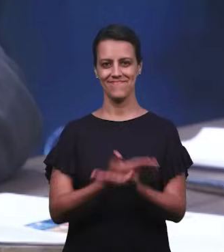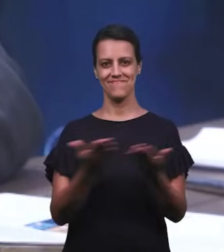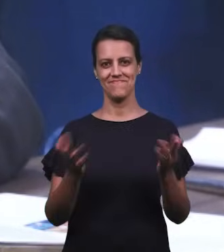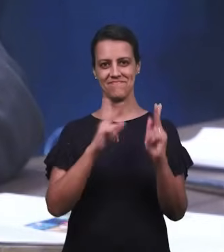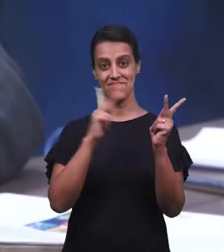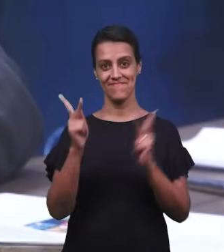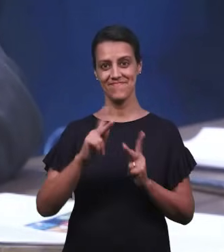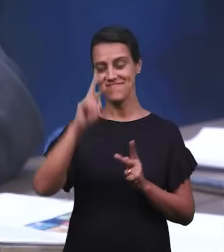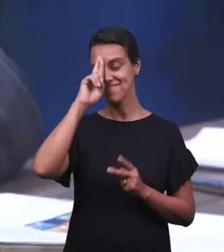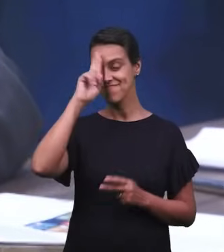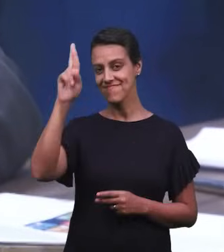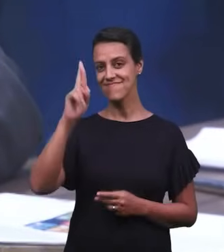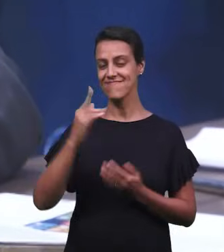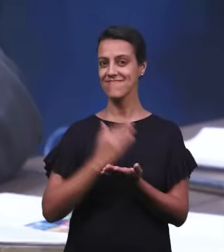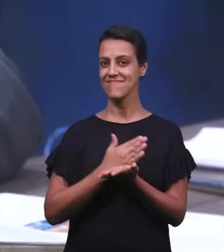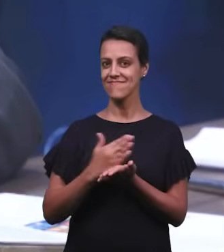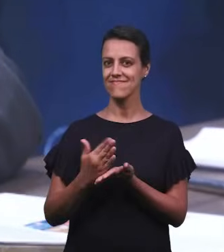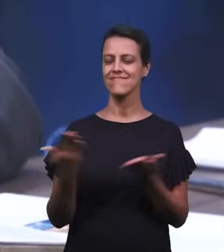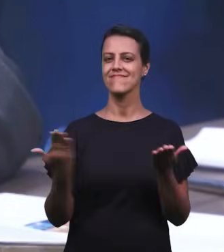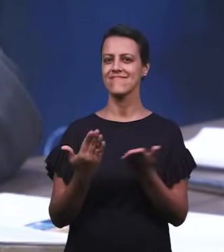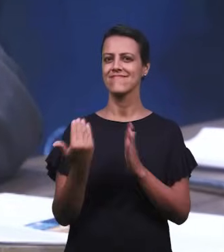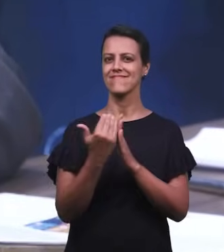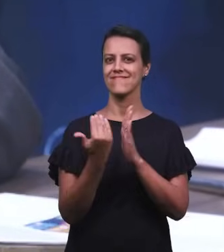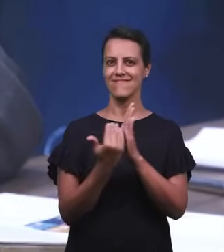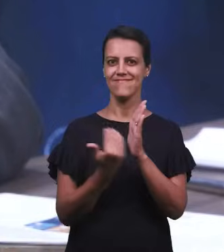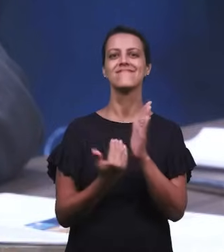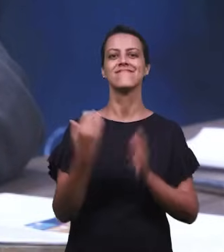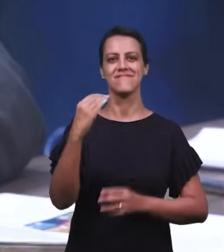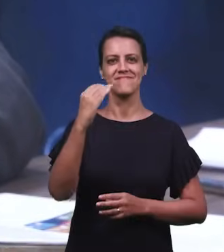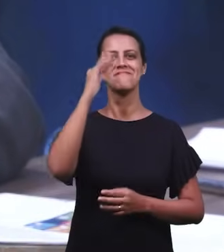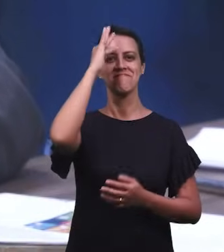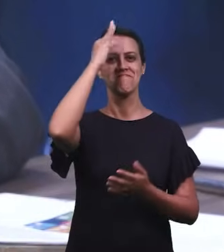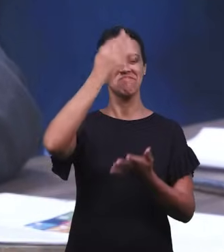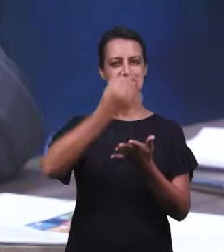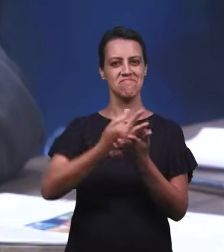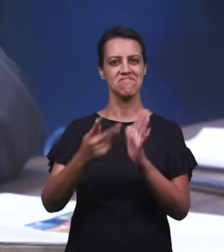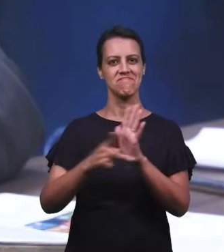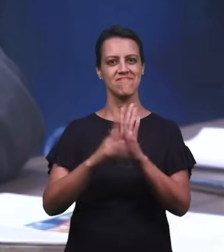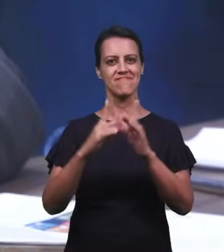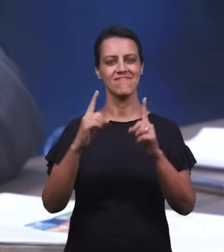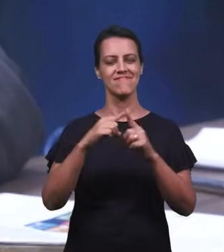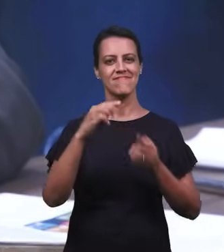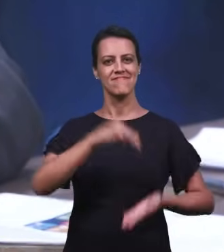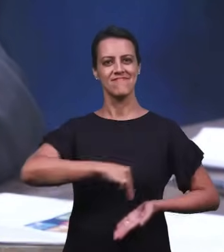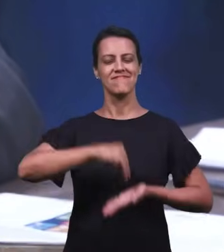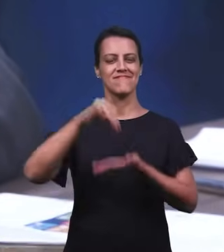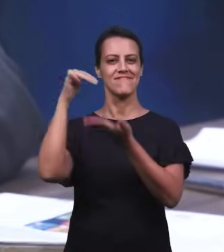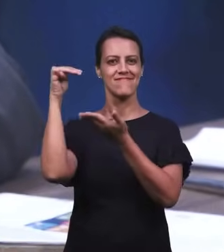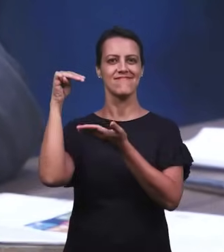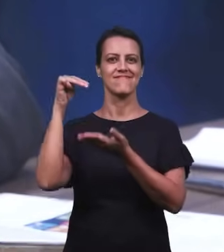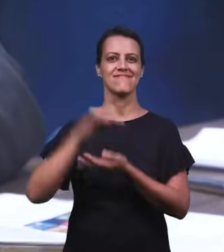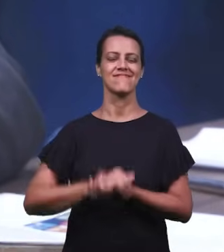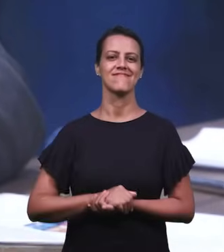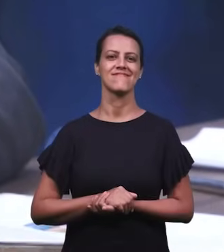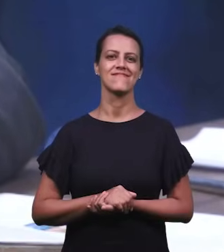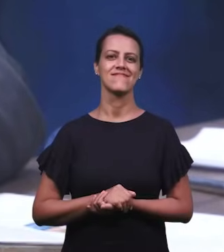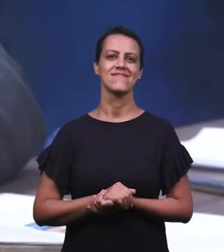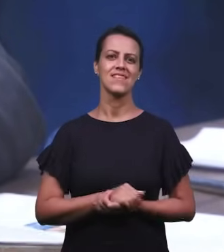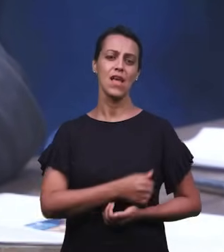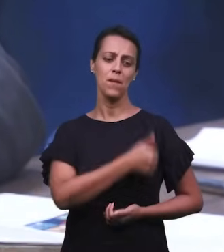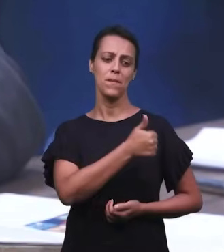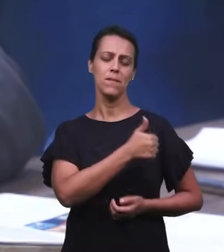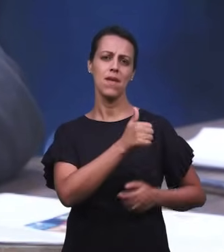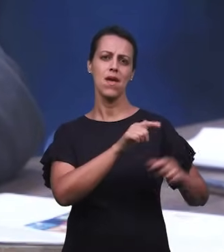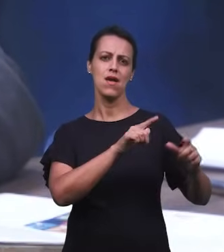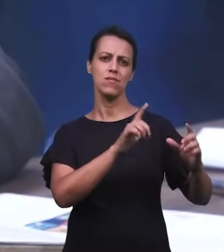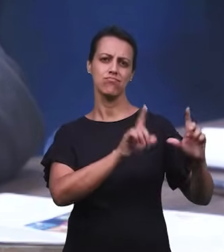Irmãos, a paz do Senhor, estamos iniciando aqui mais um programa do Ciência e Fé da Igreja Cristã Maranata. E nós tratamos no primeiro episódio